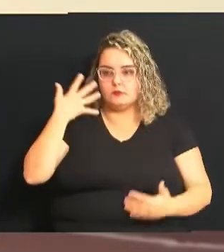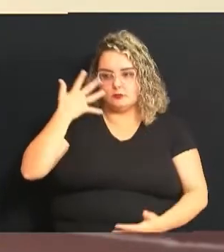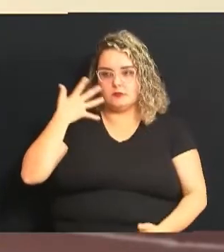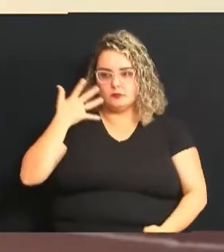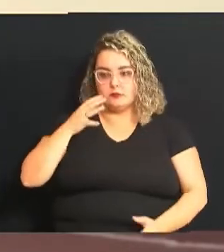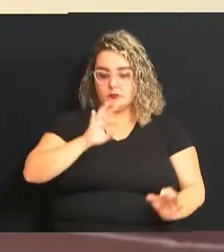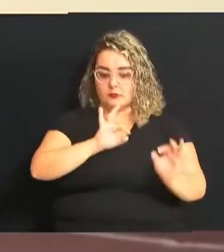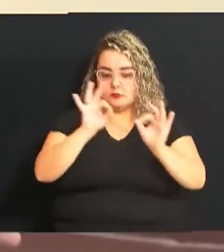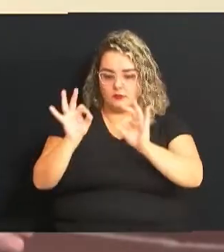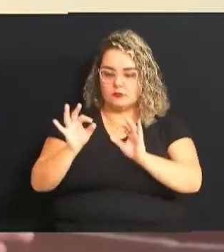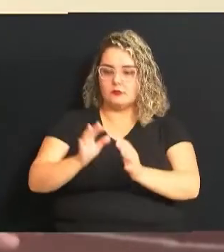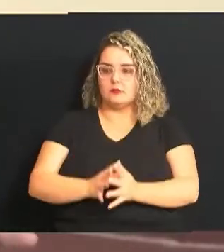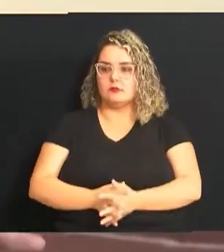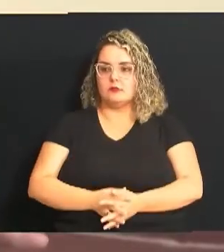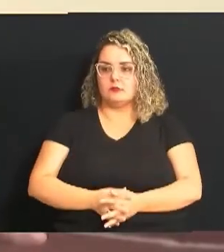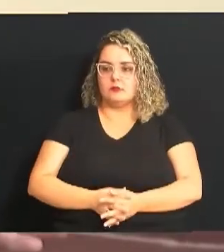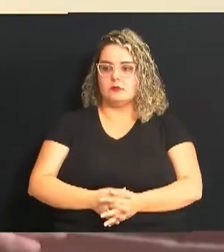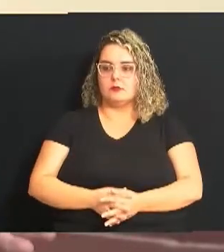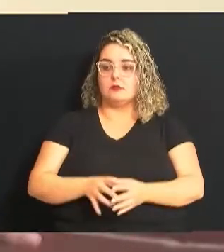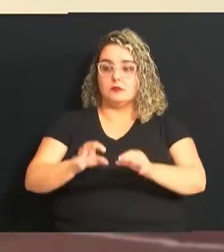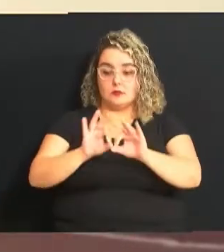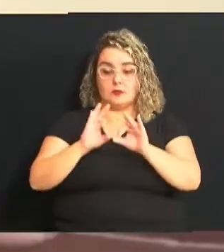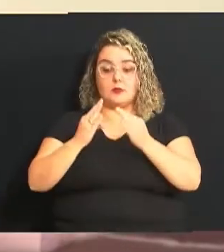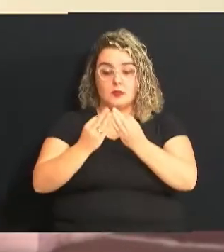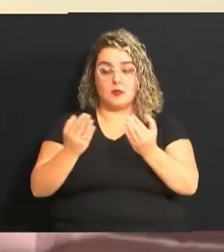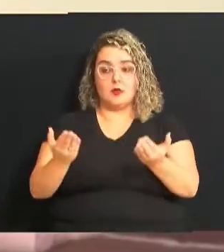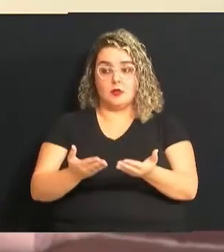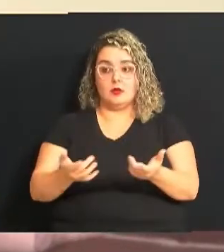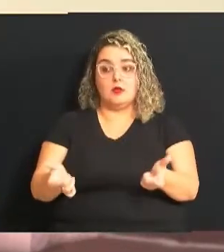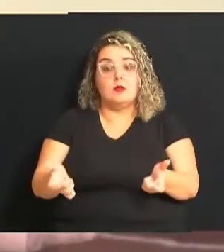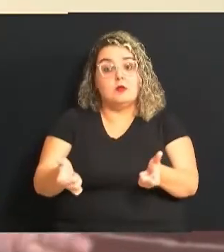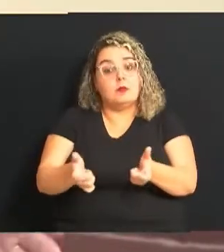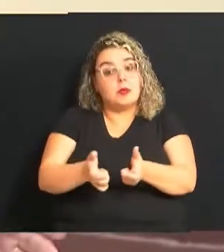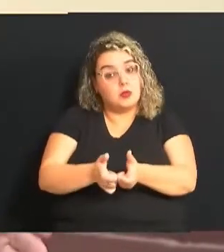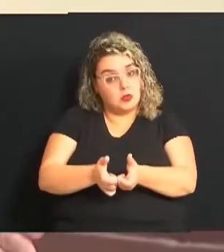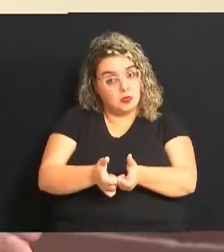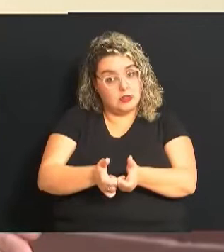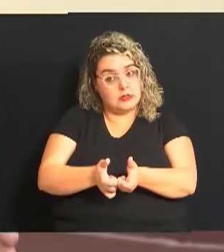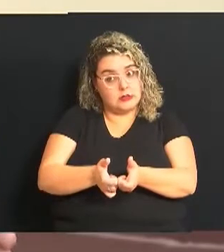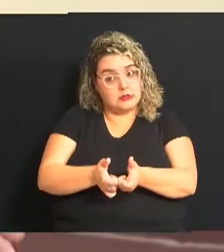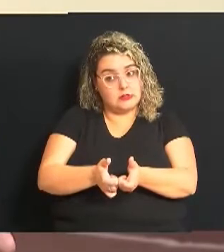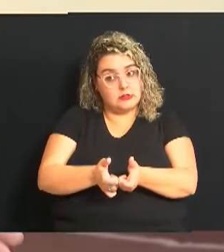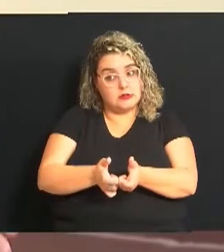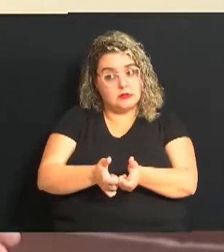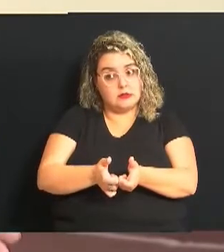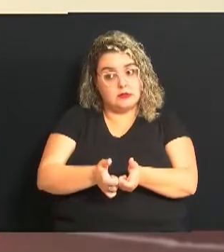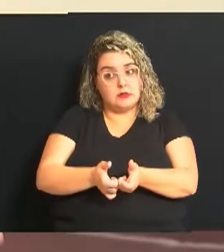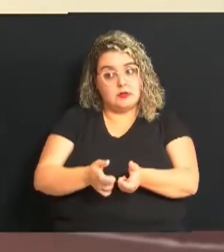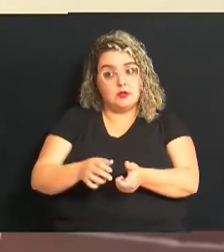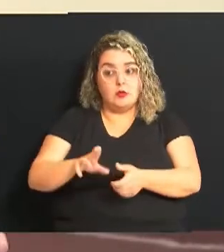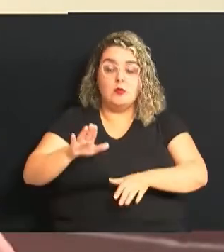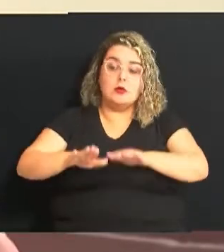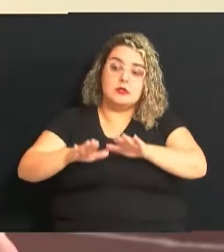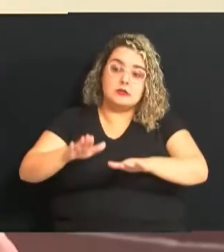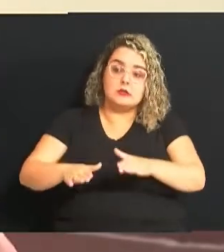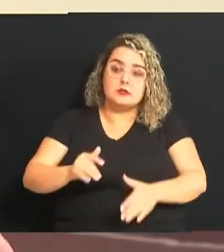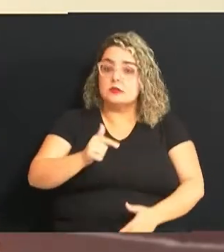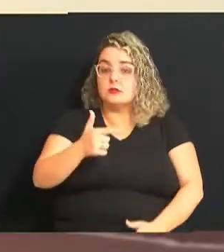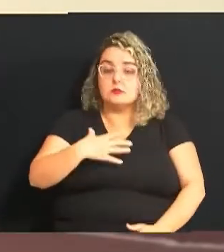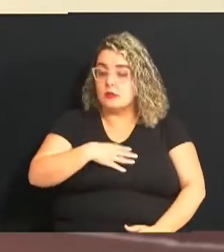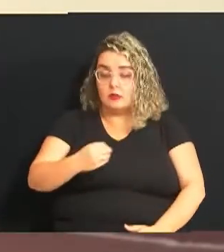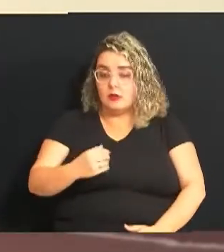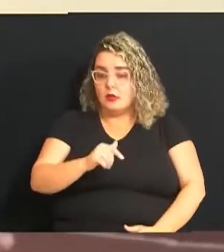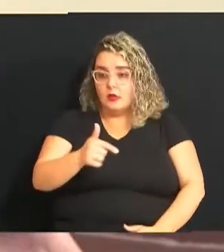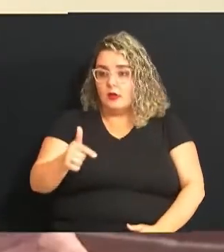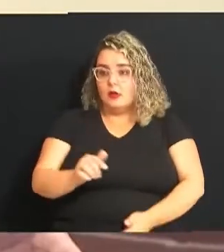assisti, é que também as famílias hoje são menores, né? Então, muitas pessoas não têm filhos